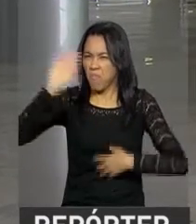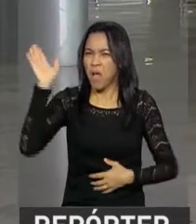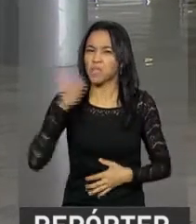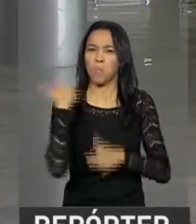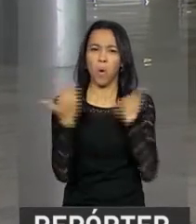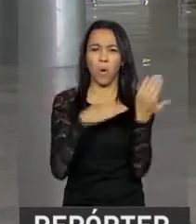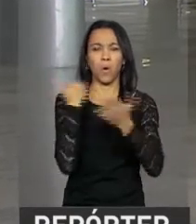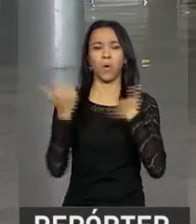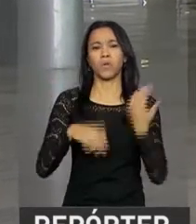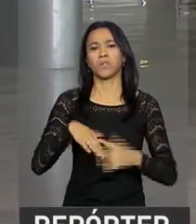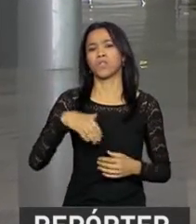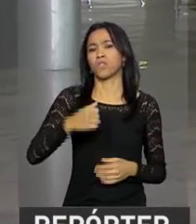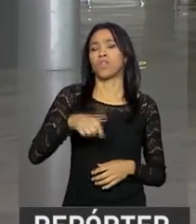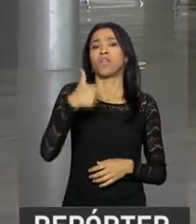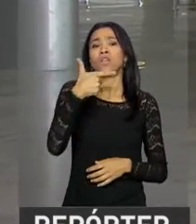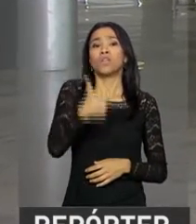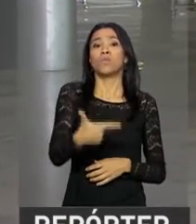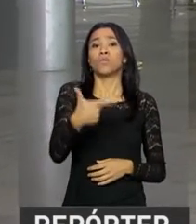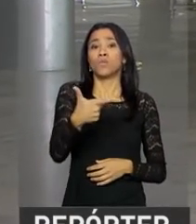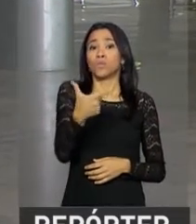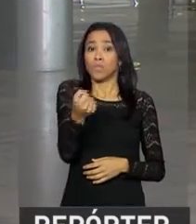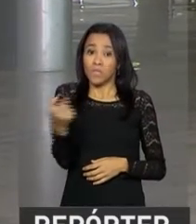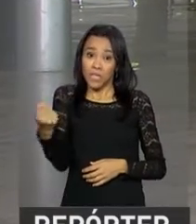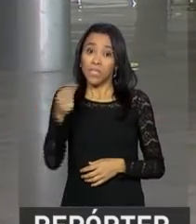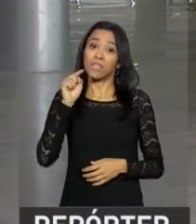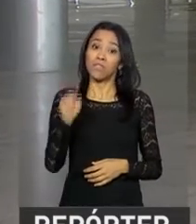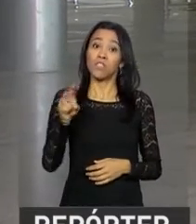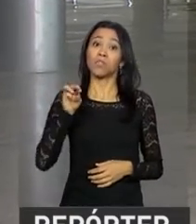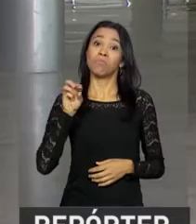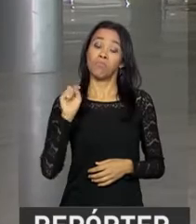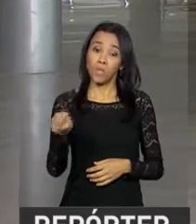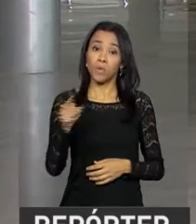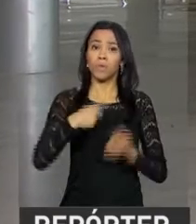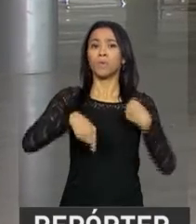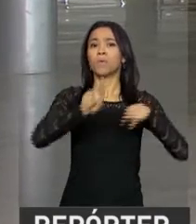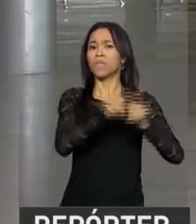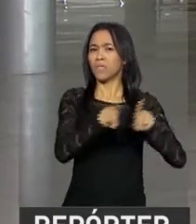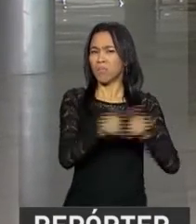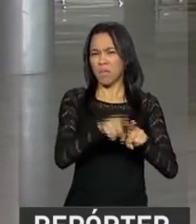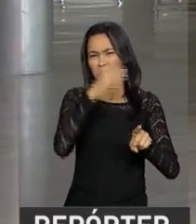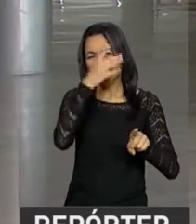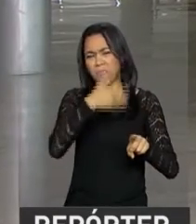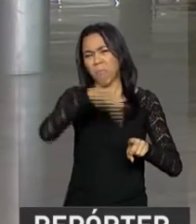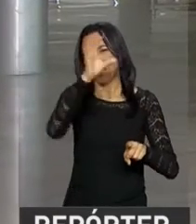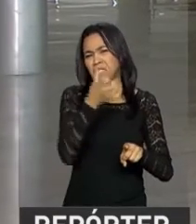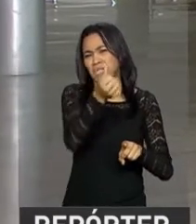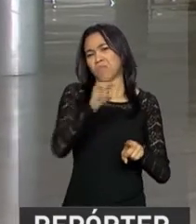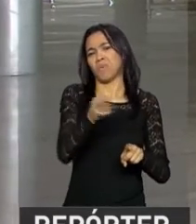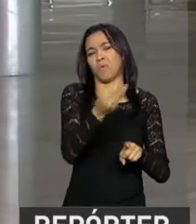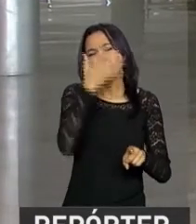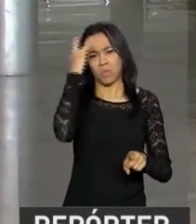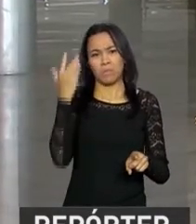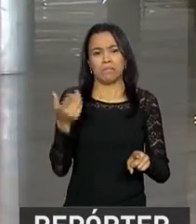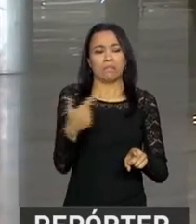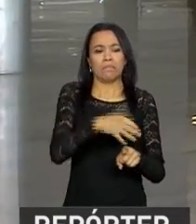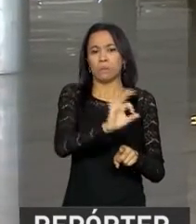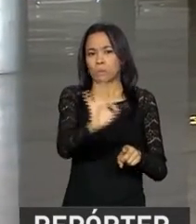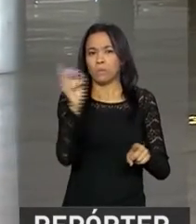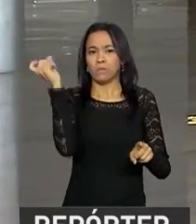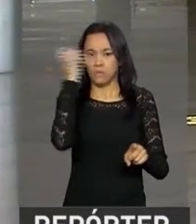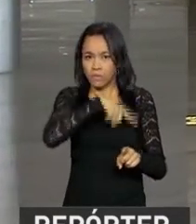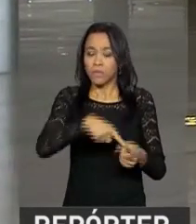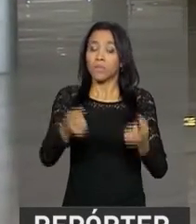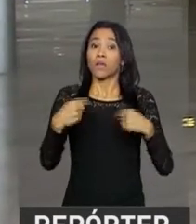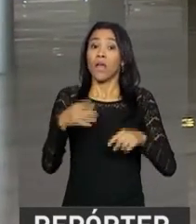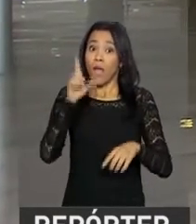220 mil pessoas e deixou 6 milhões de deslocados internos na colômbia o acordo que vai ser assinado hoje é fruto